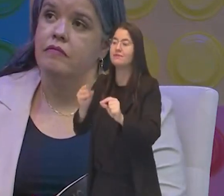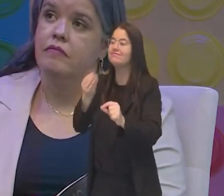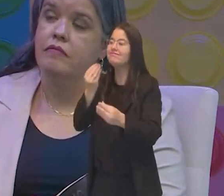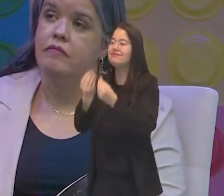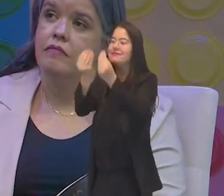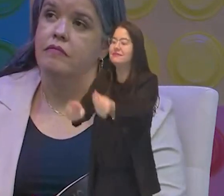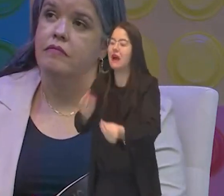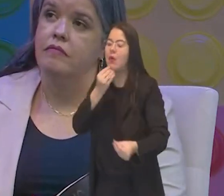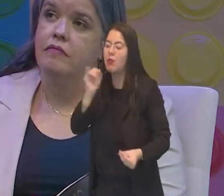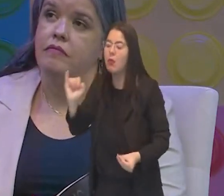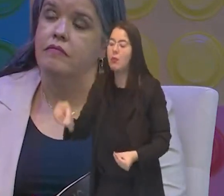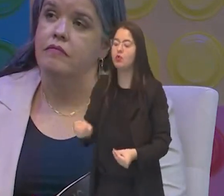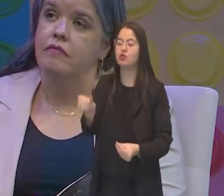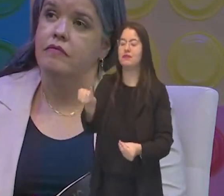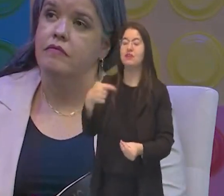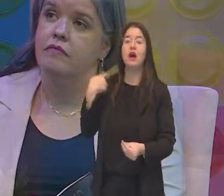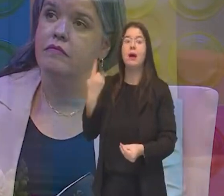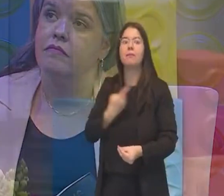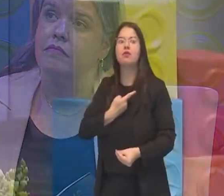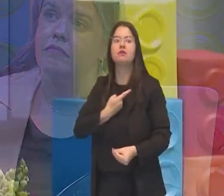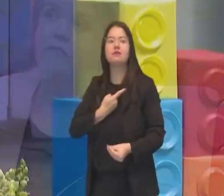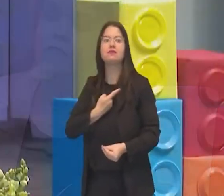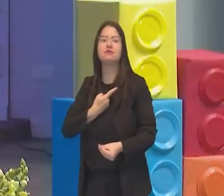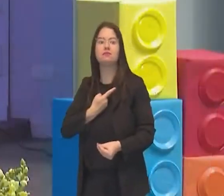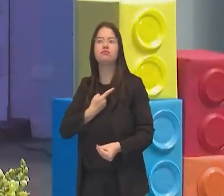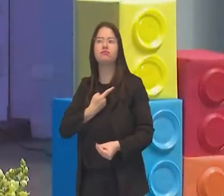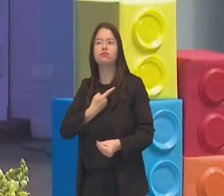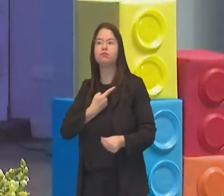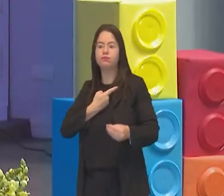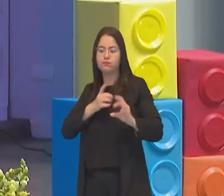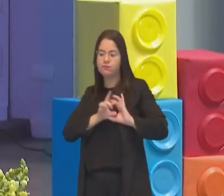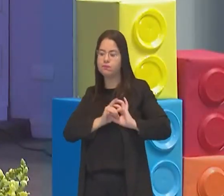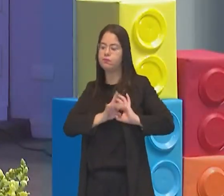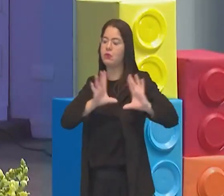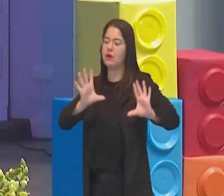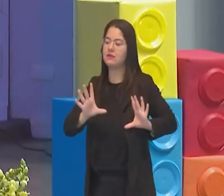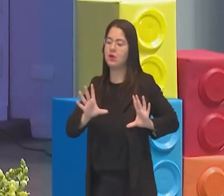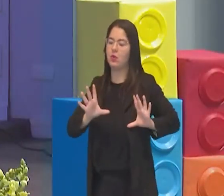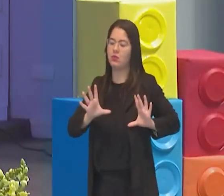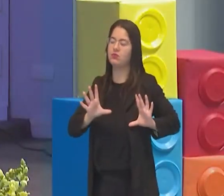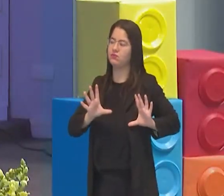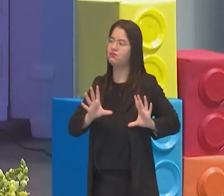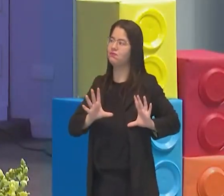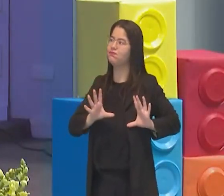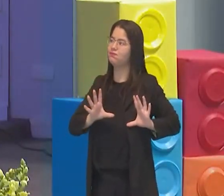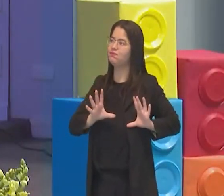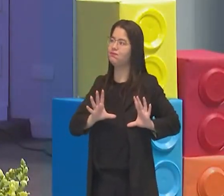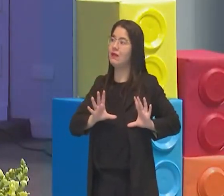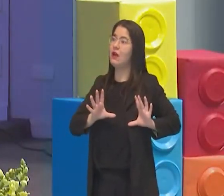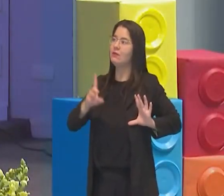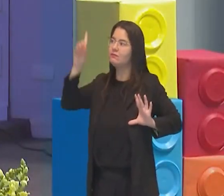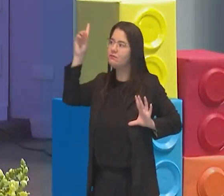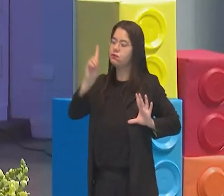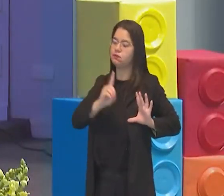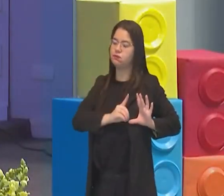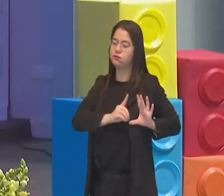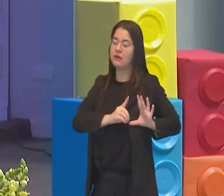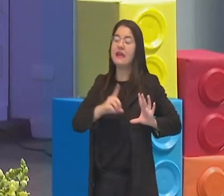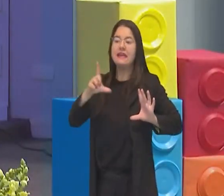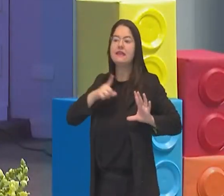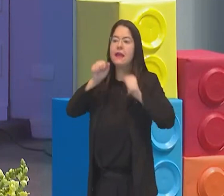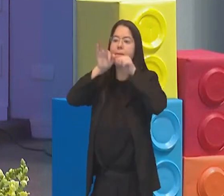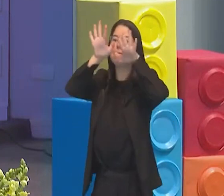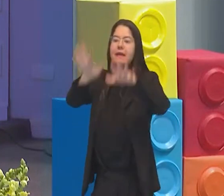para aproveitarmos, para termos disponíveis para nós a mesma bênção que José